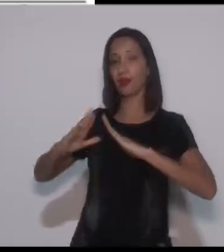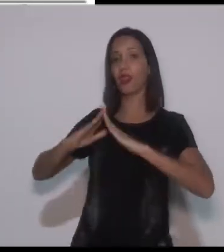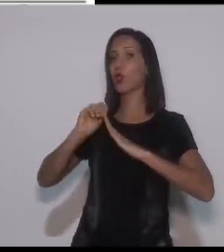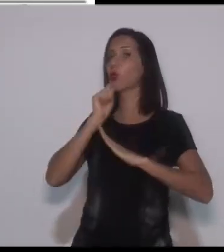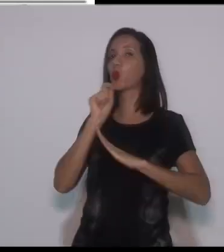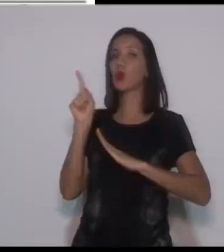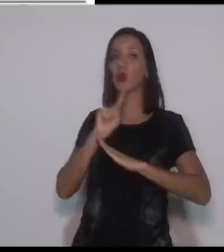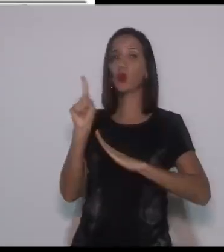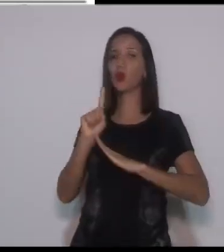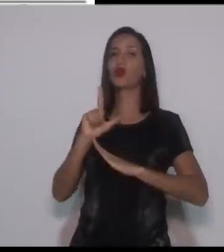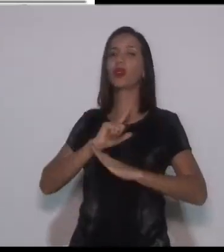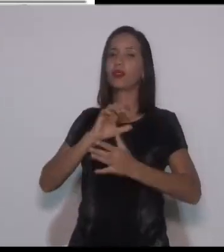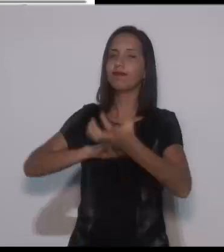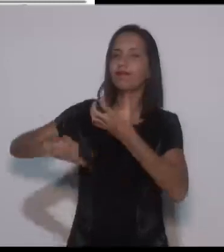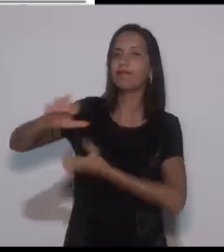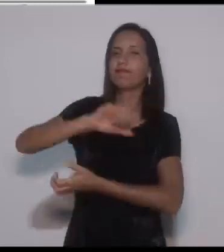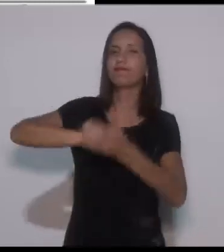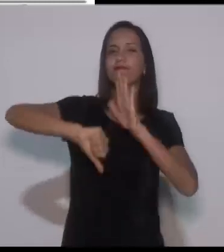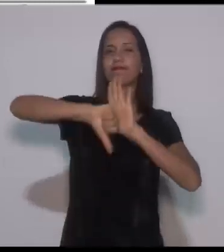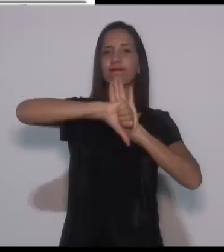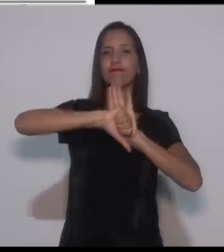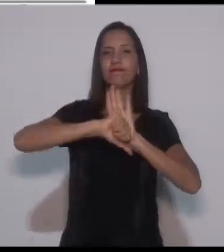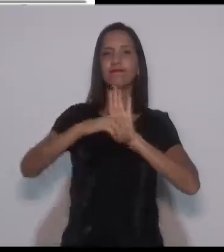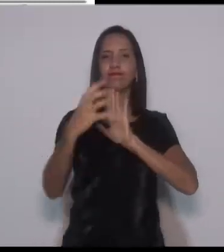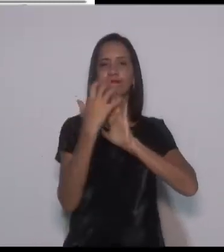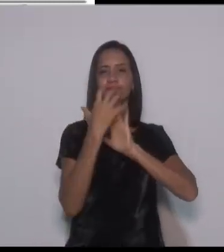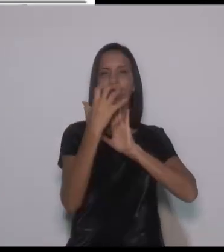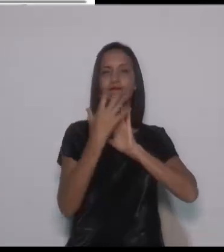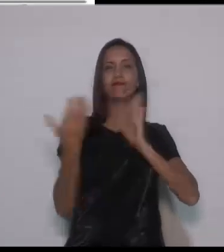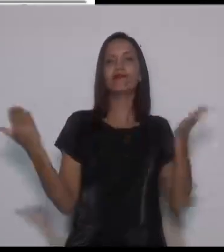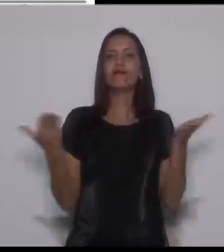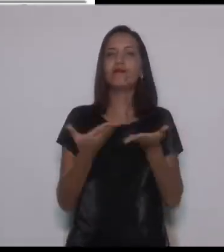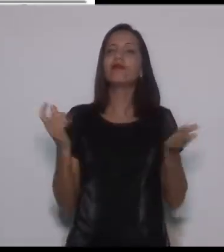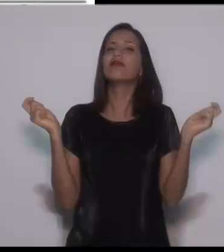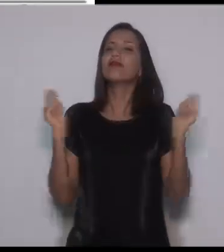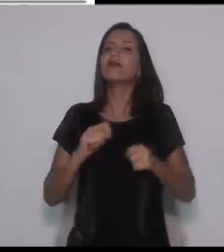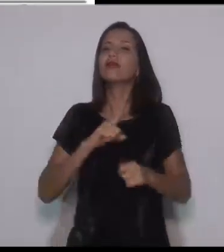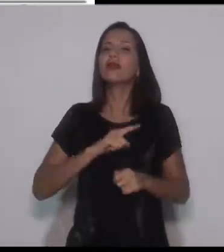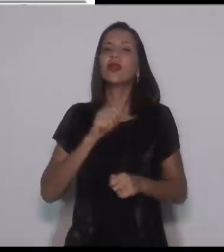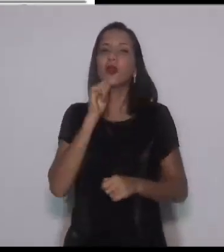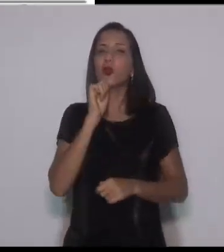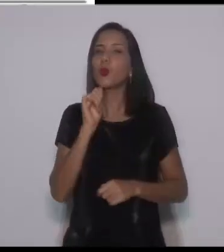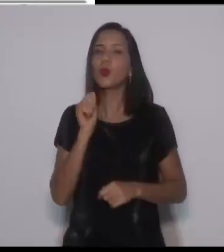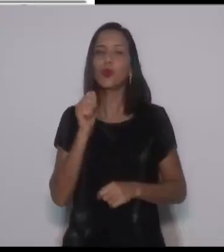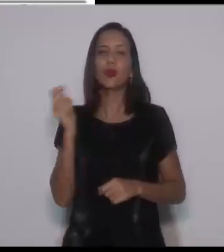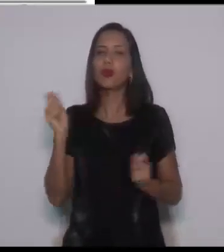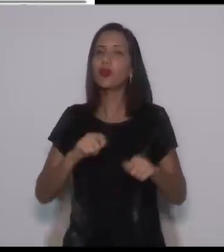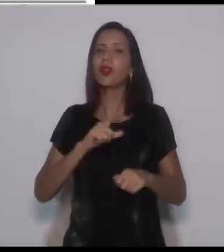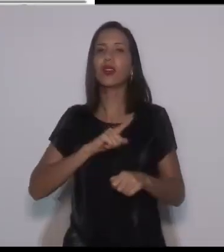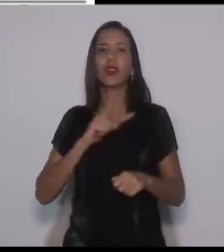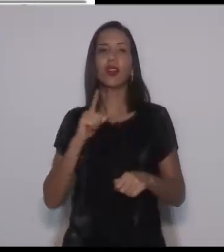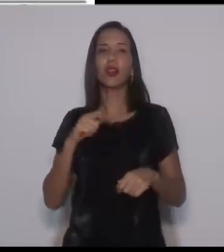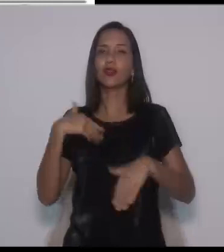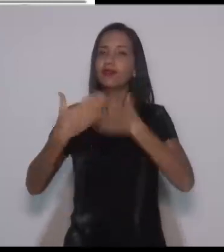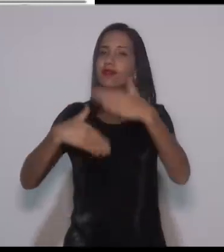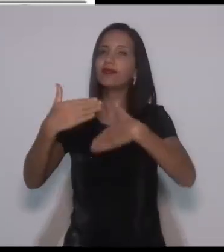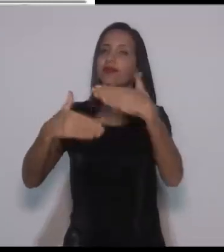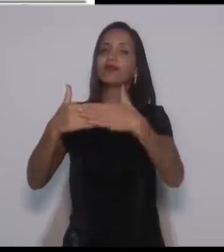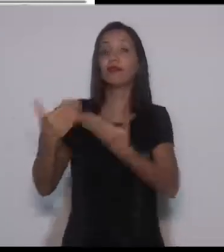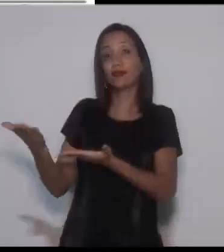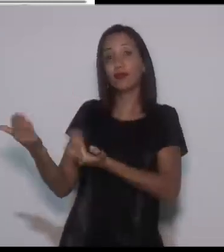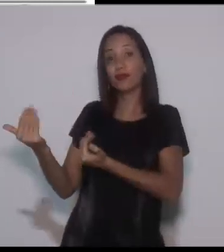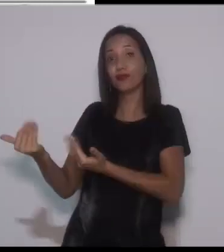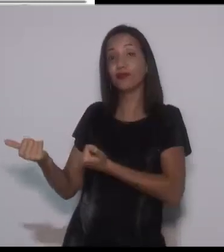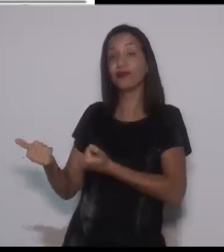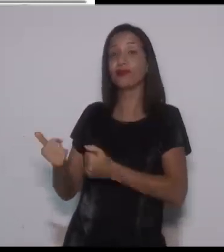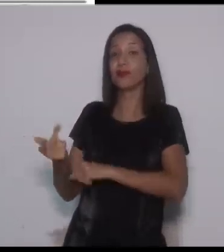aí a criminalidade, etc., a gente sabe que ele tem um poderio hoje, que se a gente não for capaz de fazer com que o jovem busque